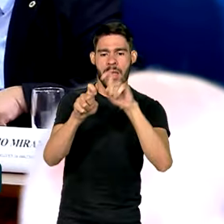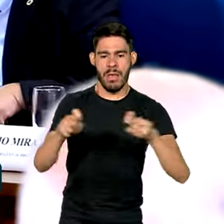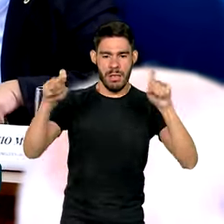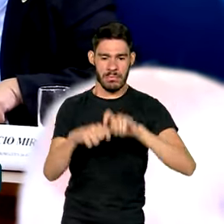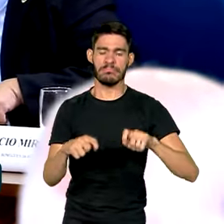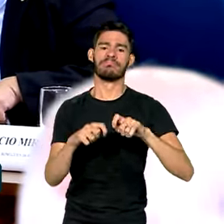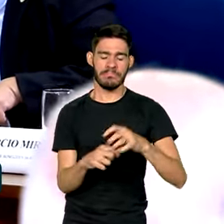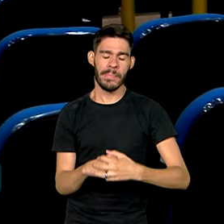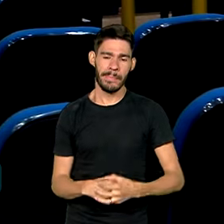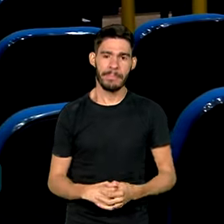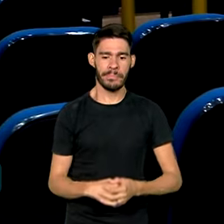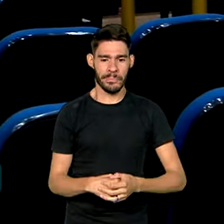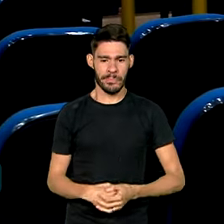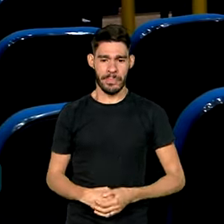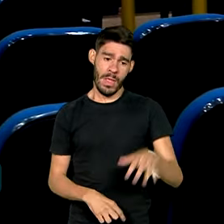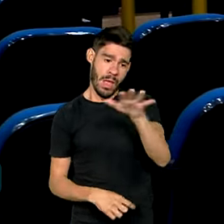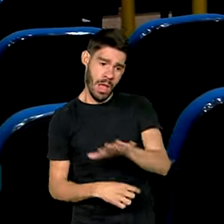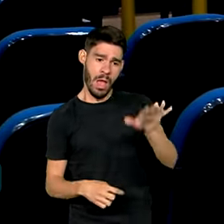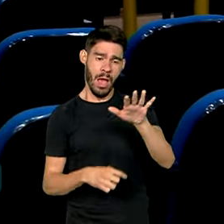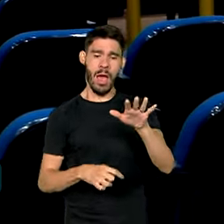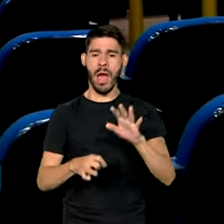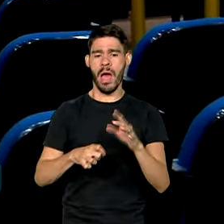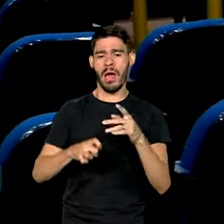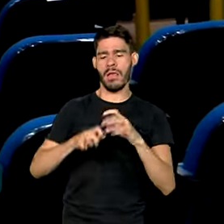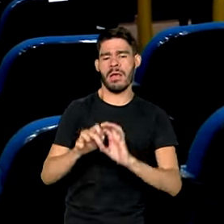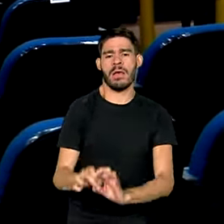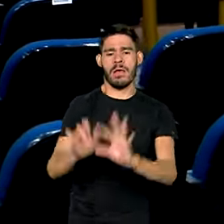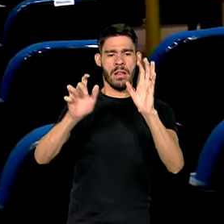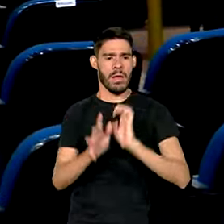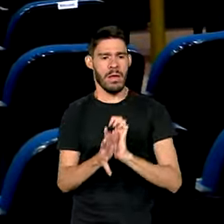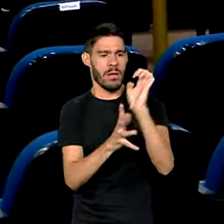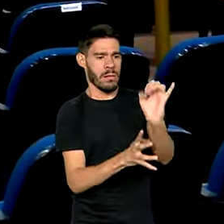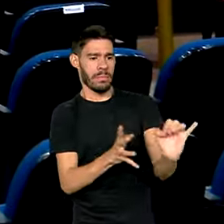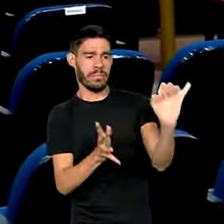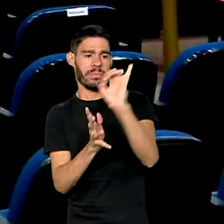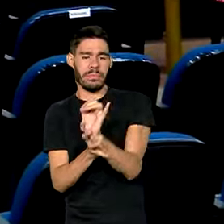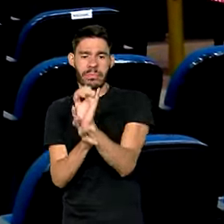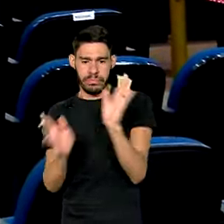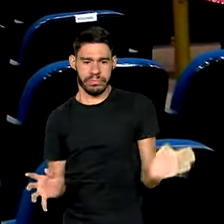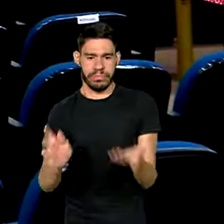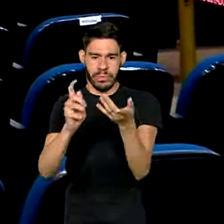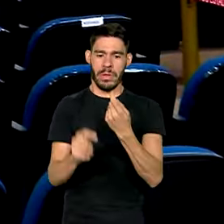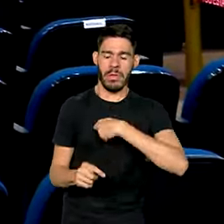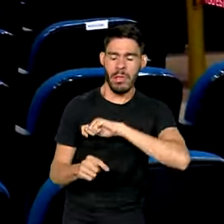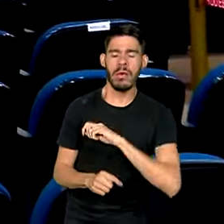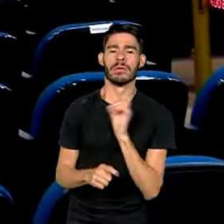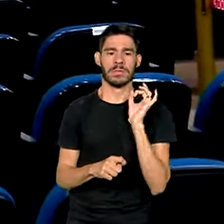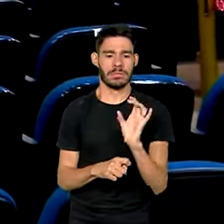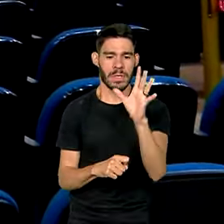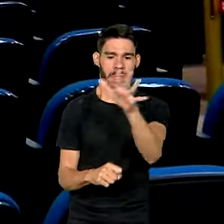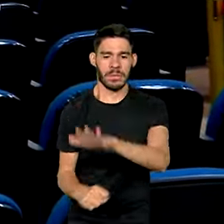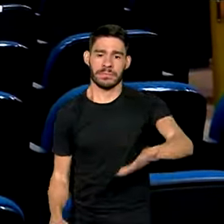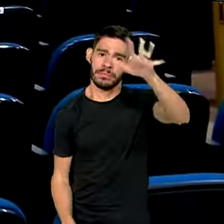e computadores. A área de livre comércio de importação, exportação e de incentivos fiscais especiais, a